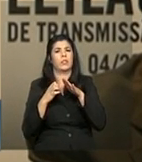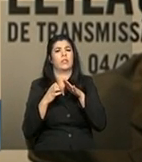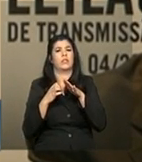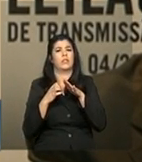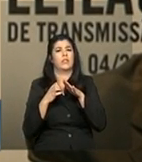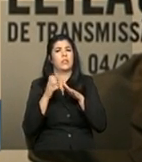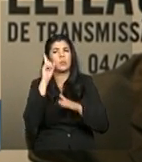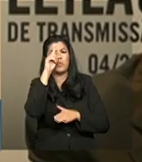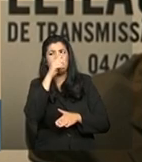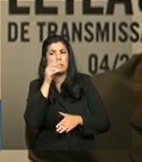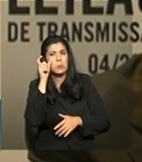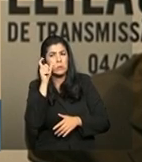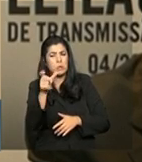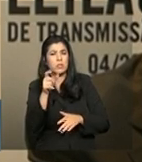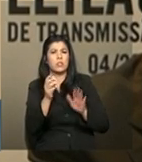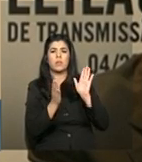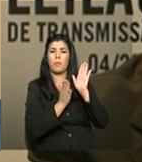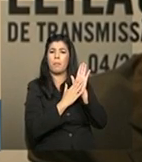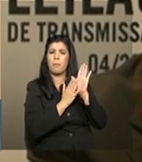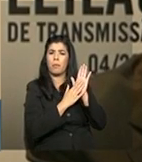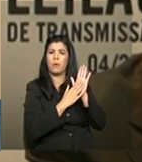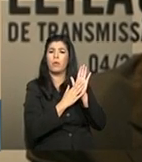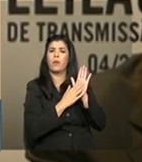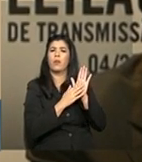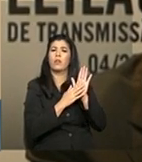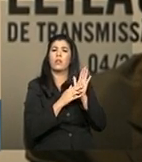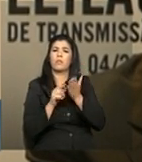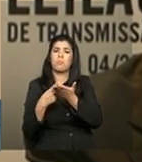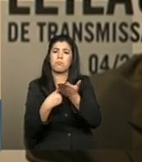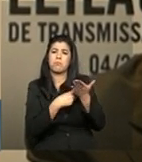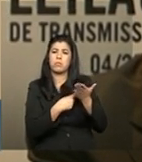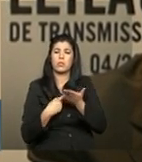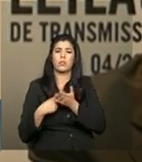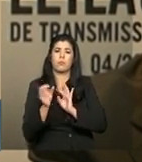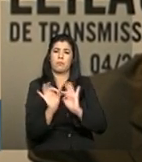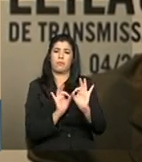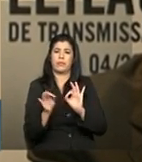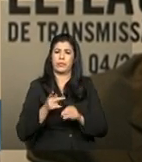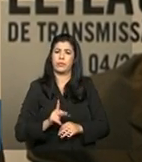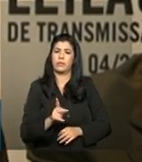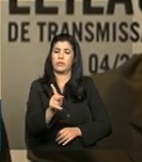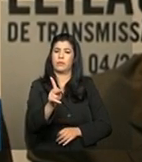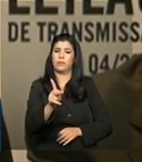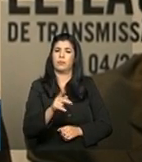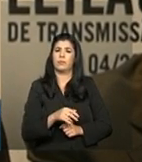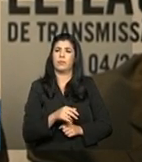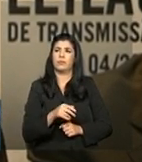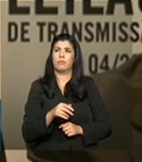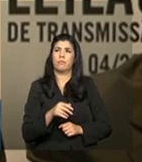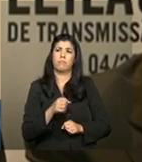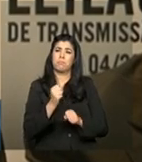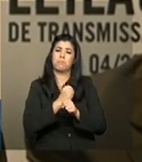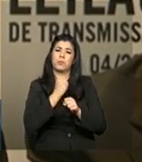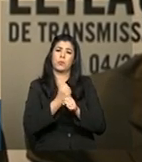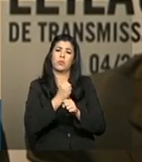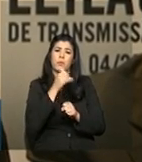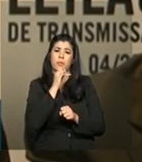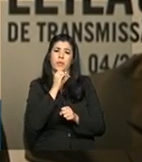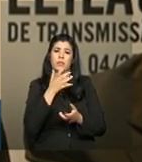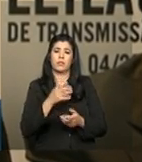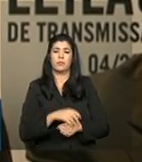encontrado dificuldade em encontrar parceiros para viabilizar esses projetos? Em relação à construção do projeto?